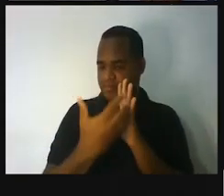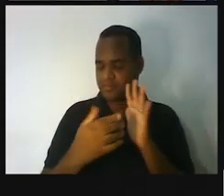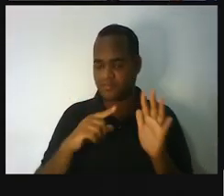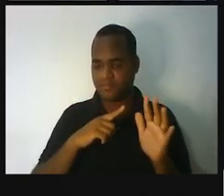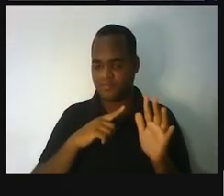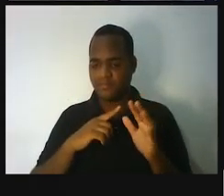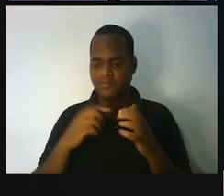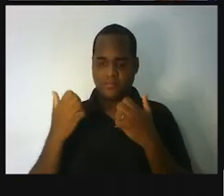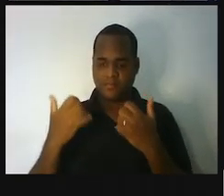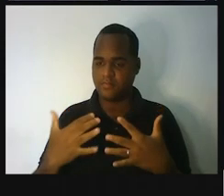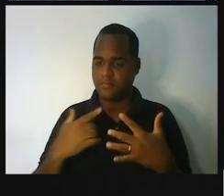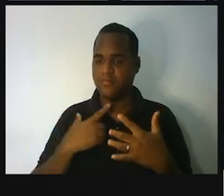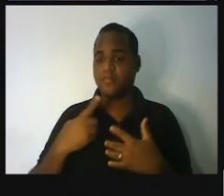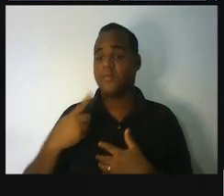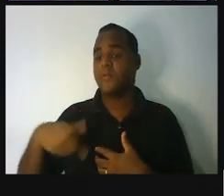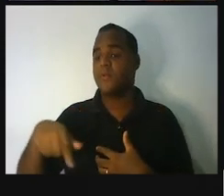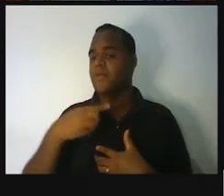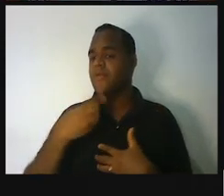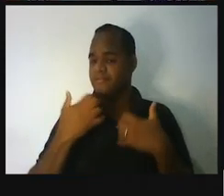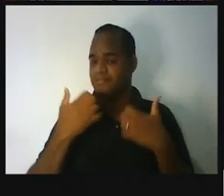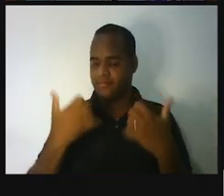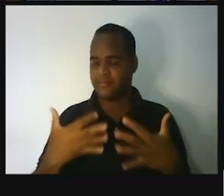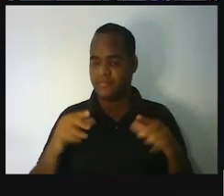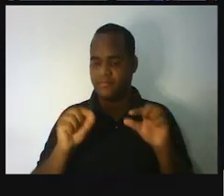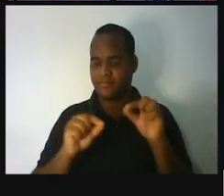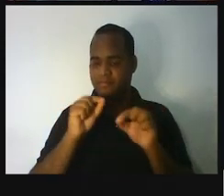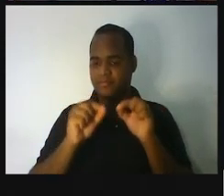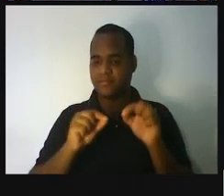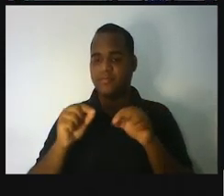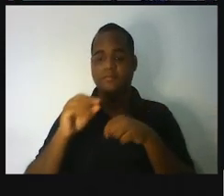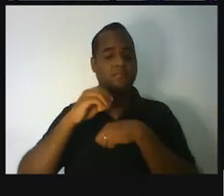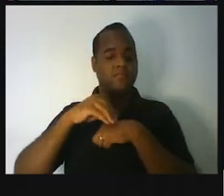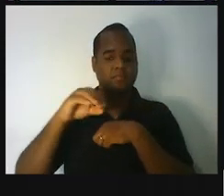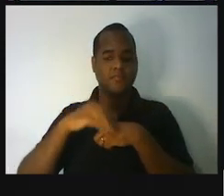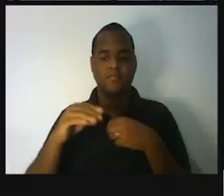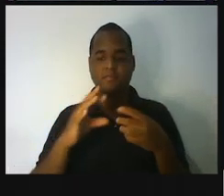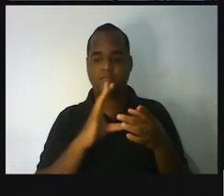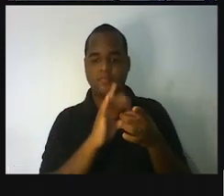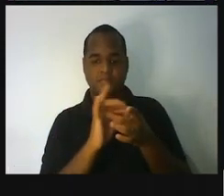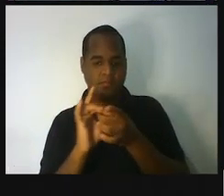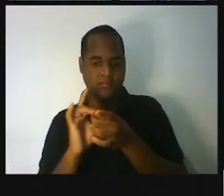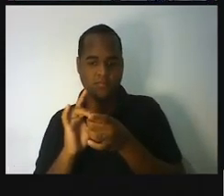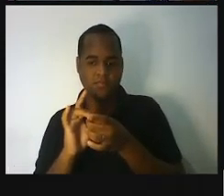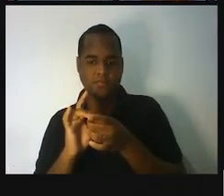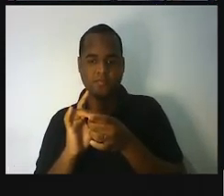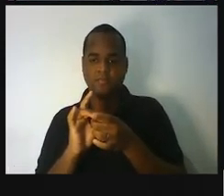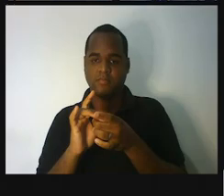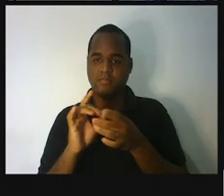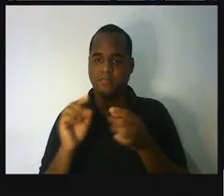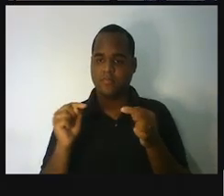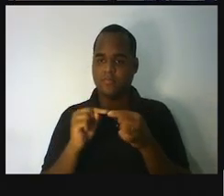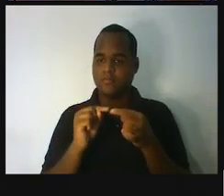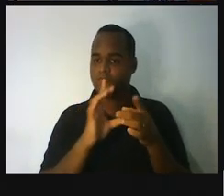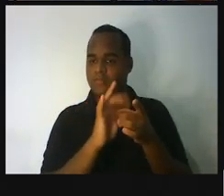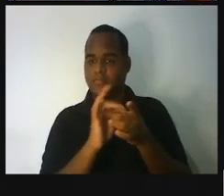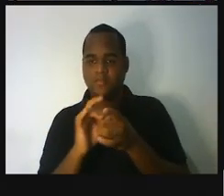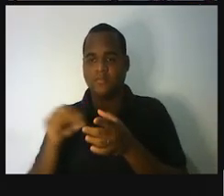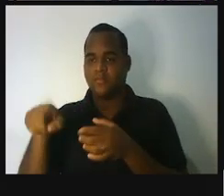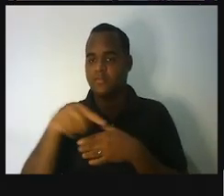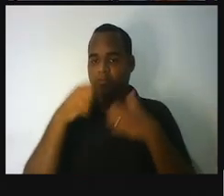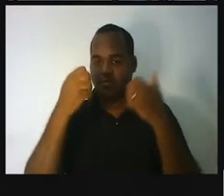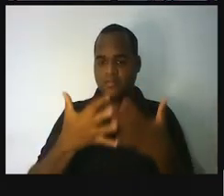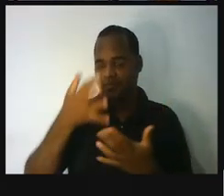a gente vai trazer aí todo o contexto da nossa aula para aprender o que a gente precisa